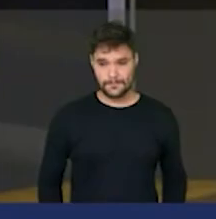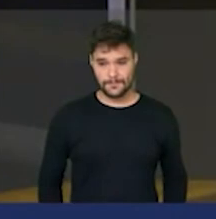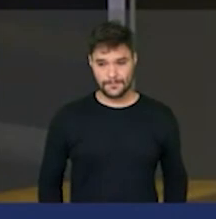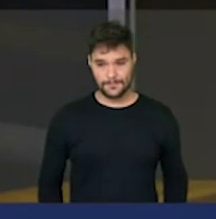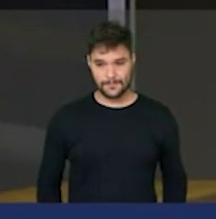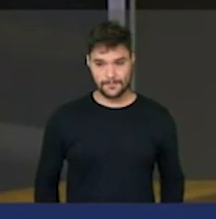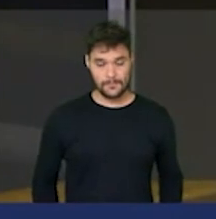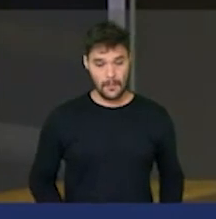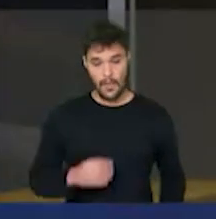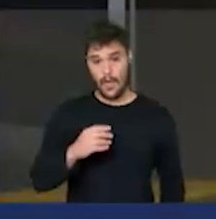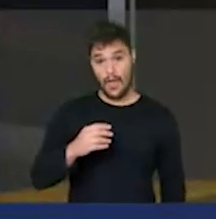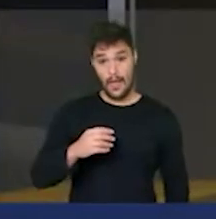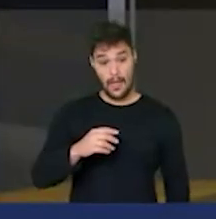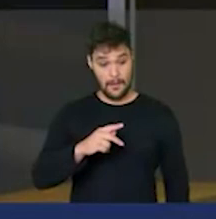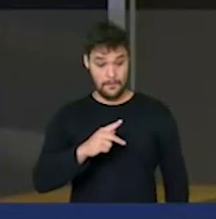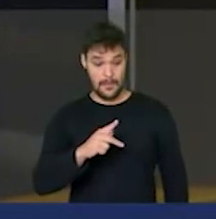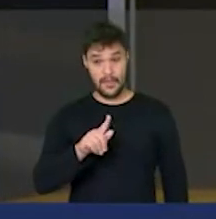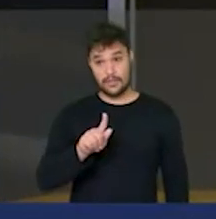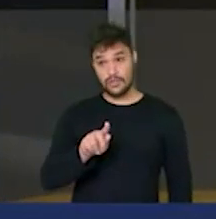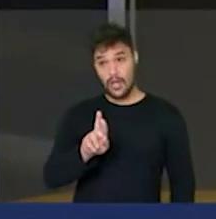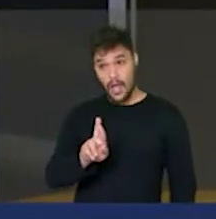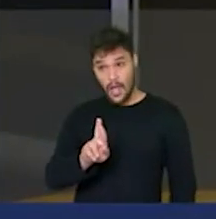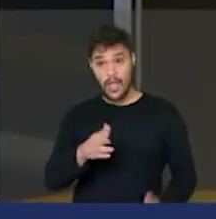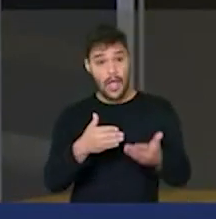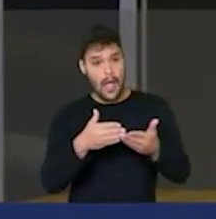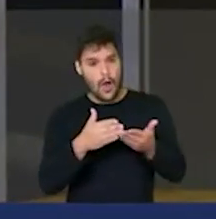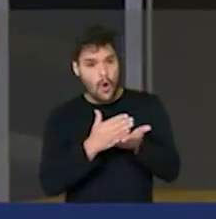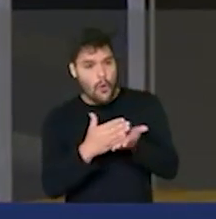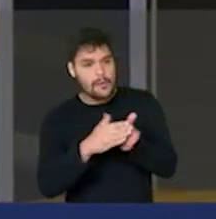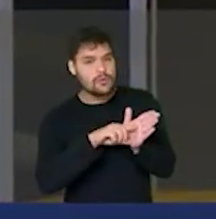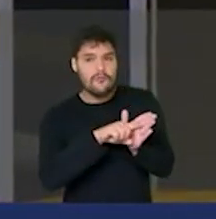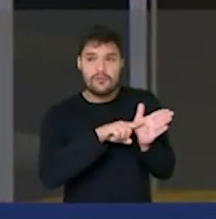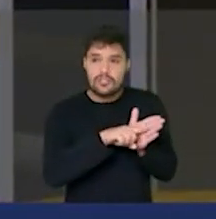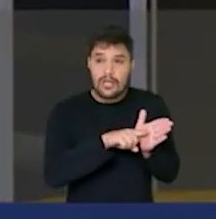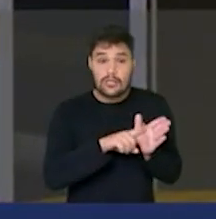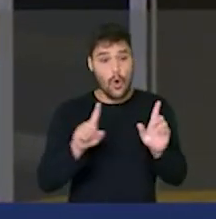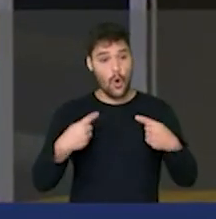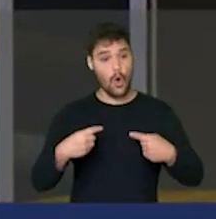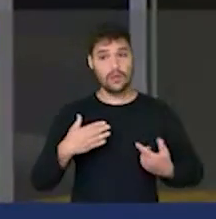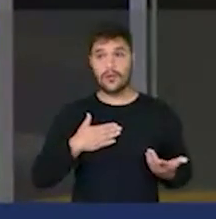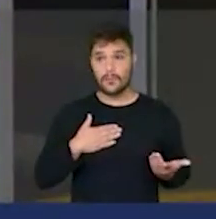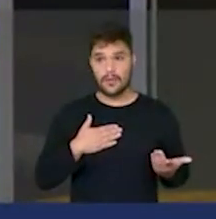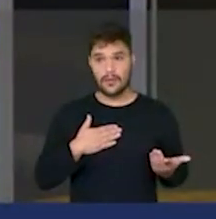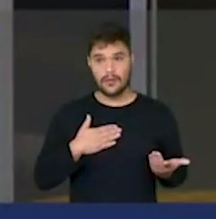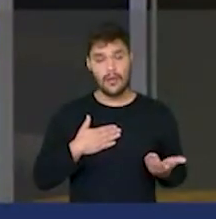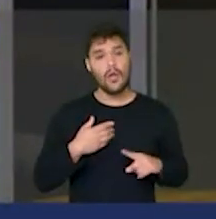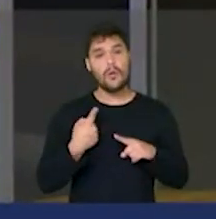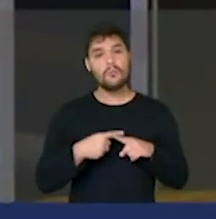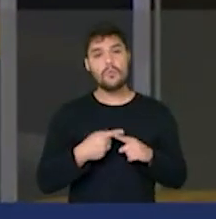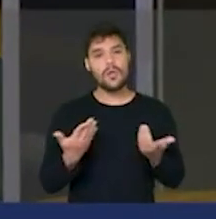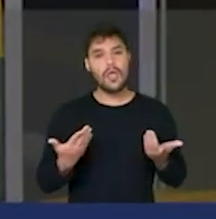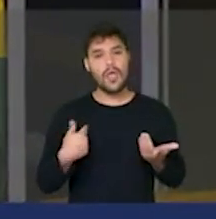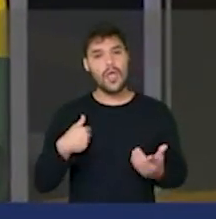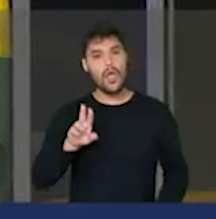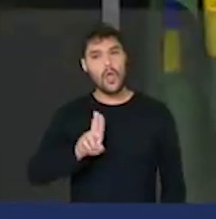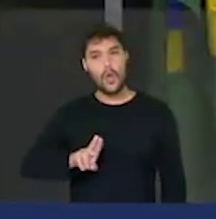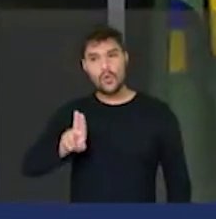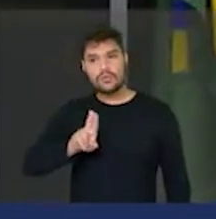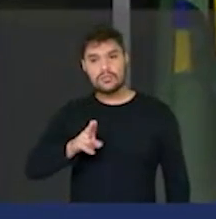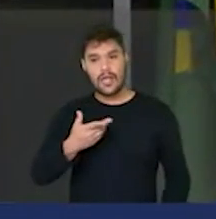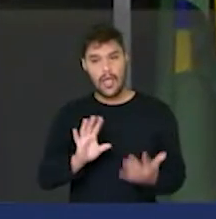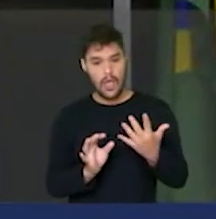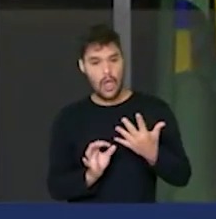A Procuradoria-Geral da República abriu uma investigação contra mim em razão do uso de